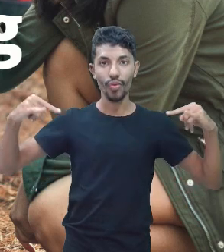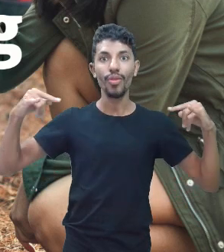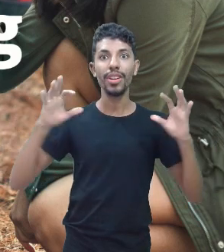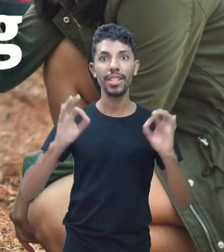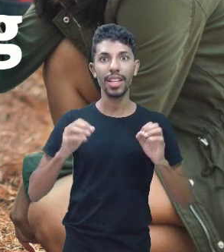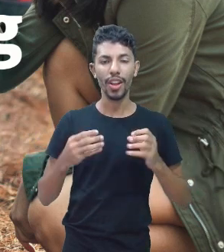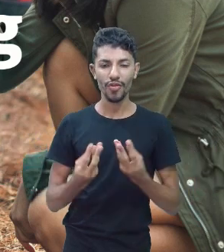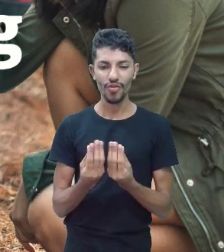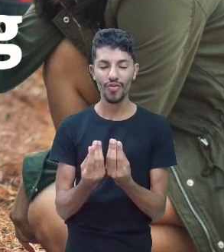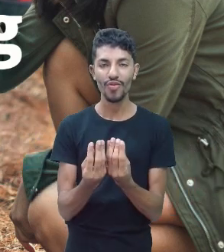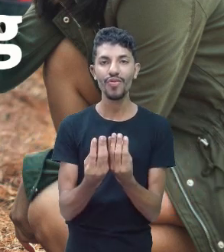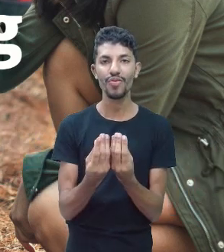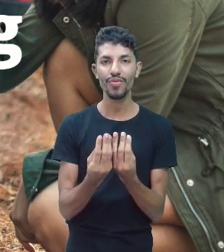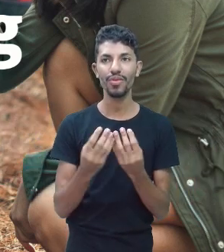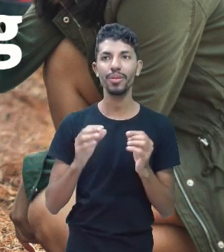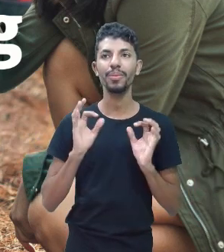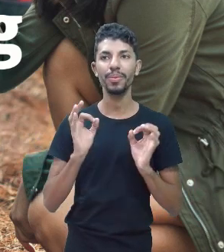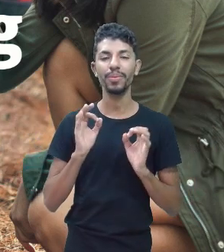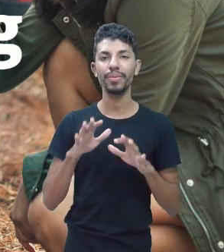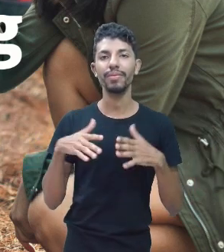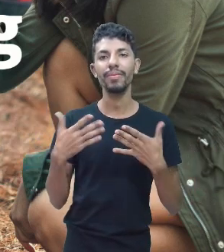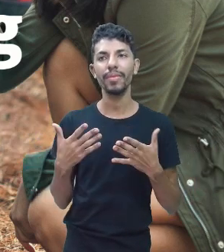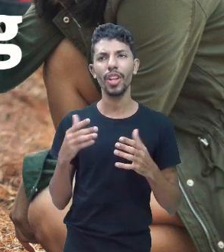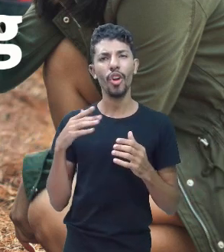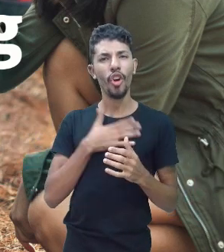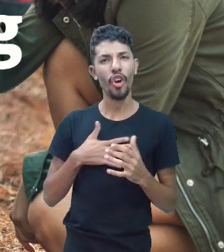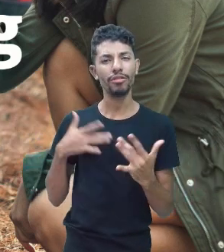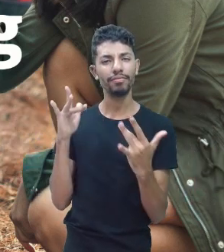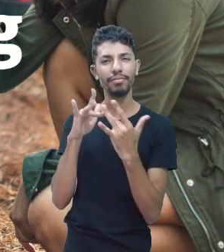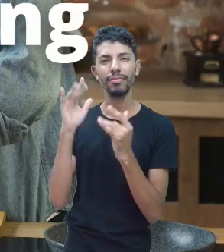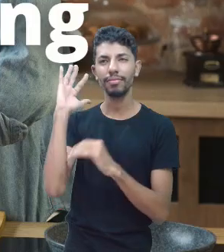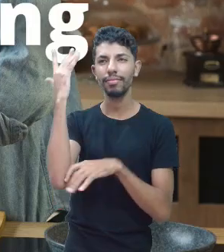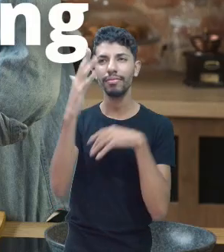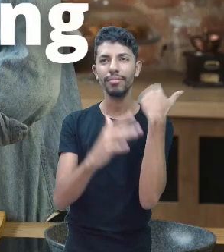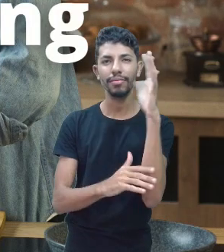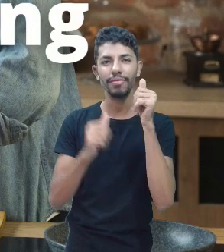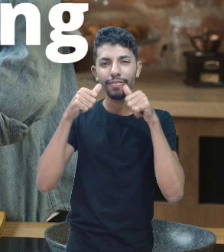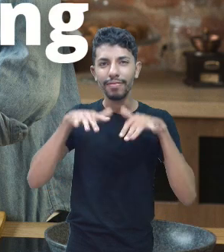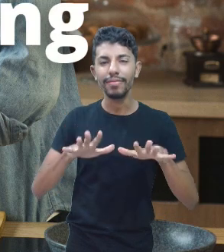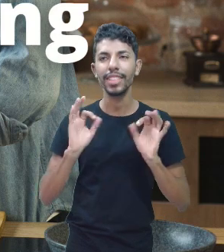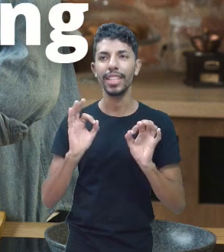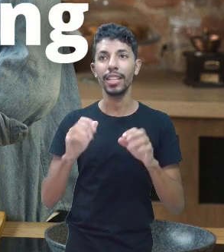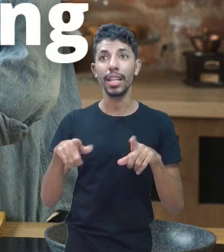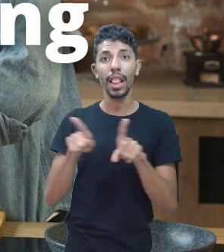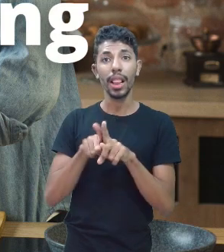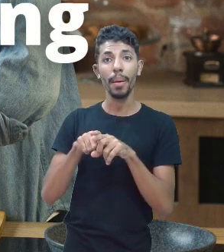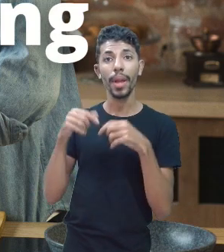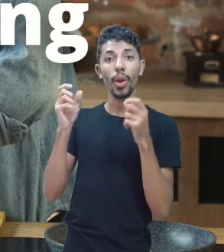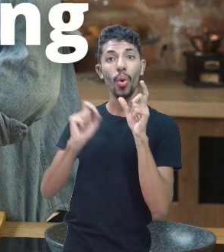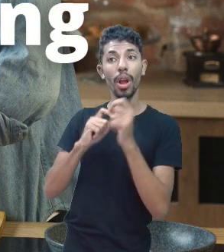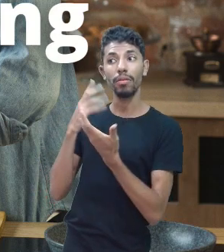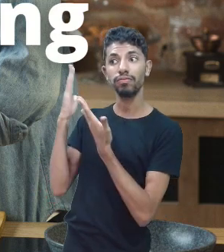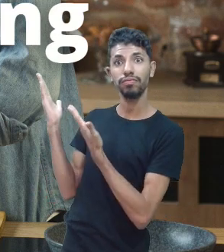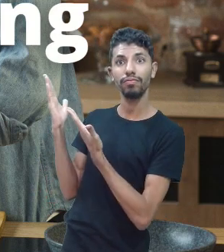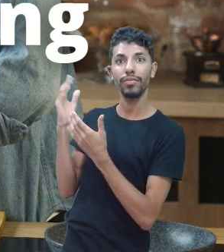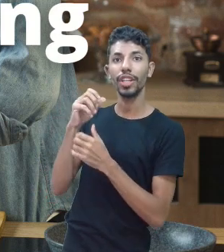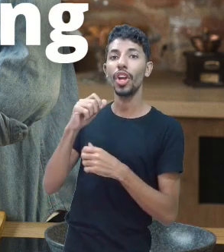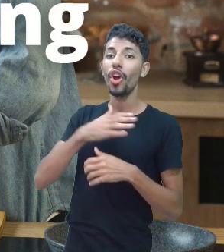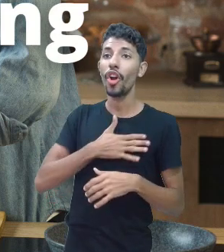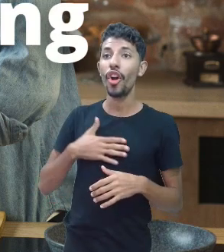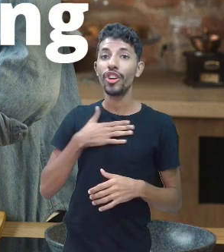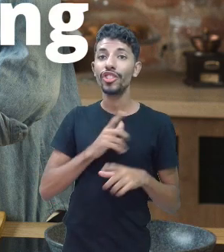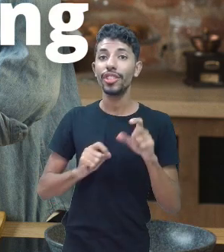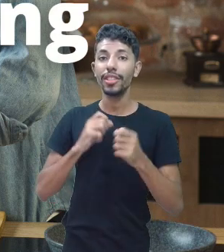fogo, né? Enfim, para quem gosta desse contato com a natureza, é muito legal a questão do camping também. Para quem gosta de cozinhar,